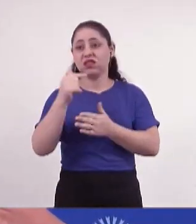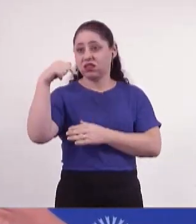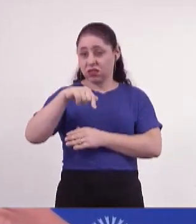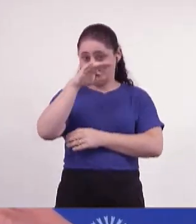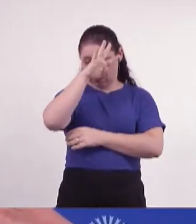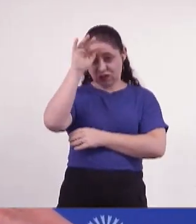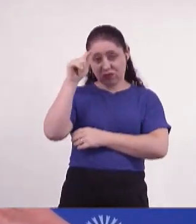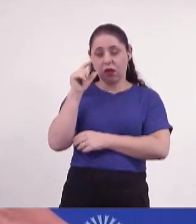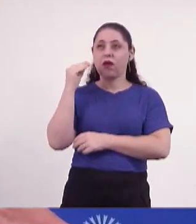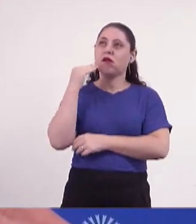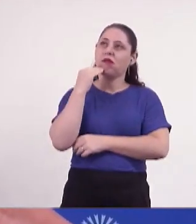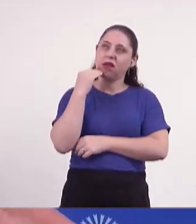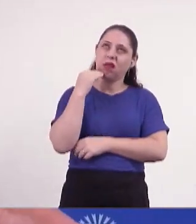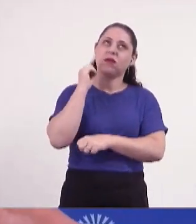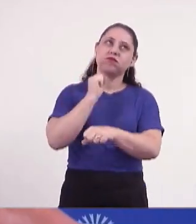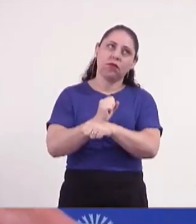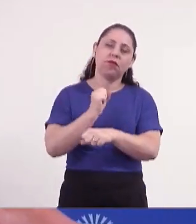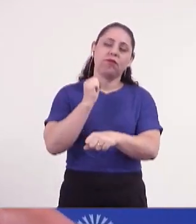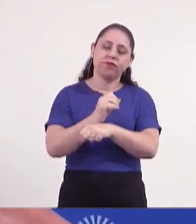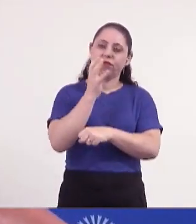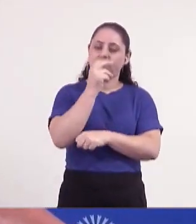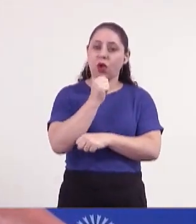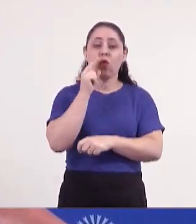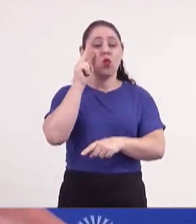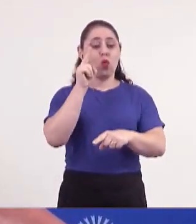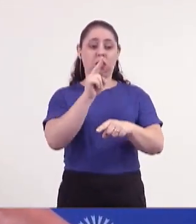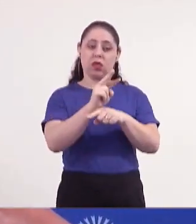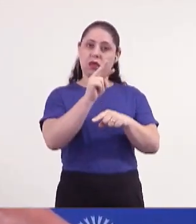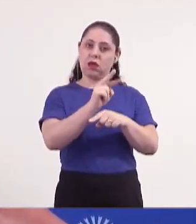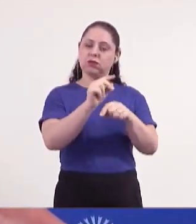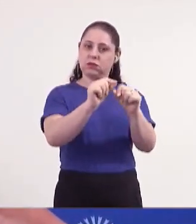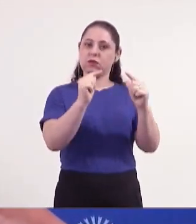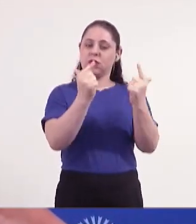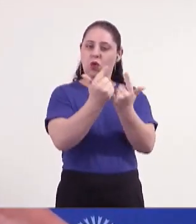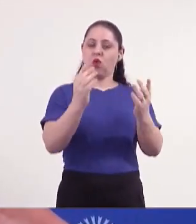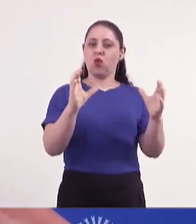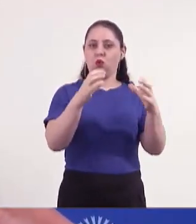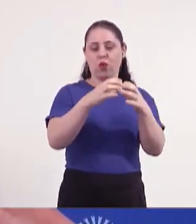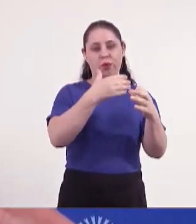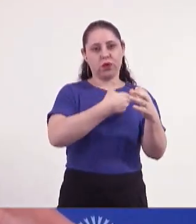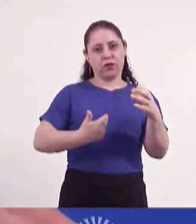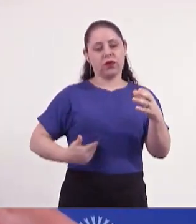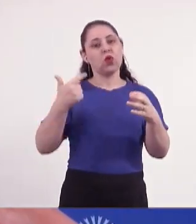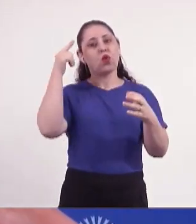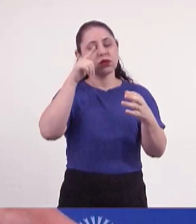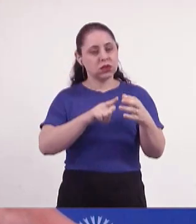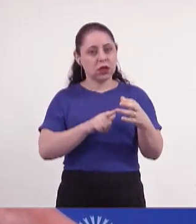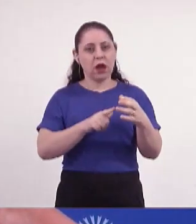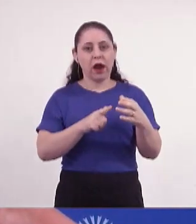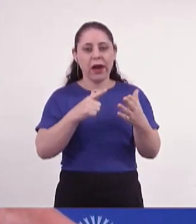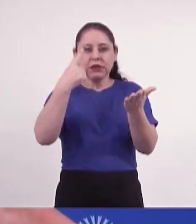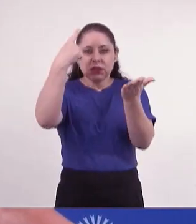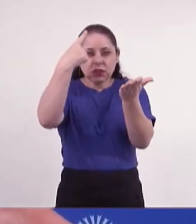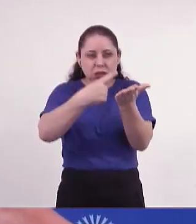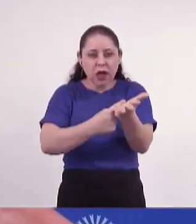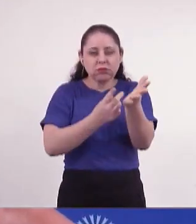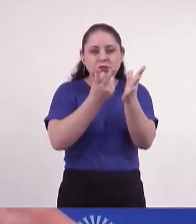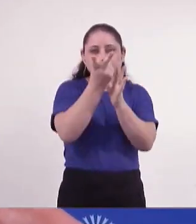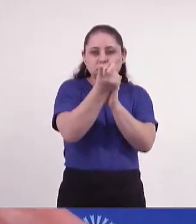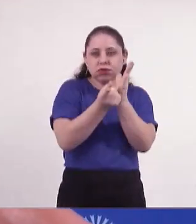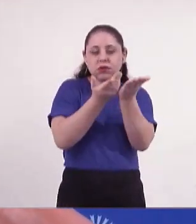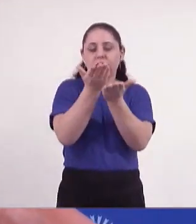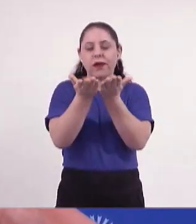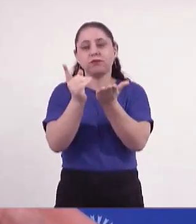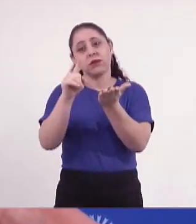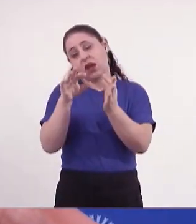aqui do Mato Grosso. Então, todo um cuidado aqui da Assembleia, da equipe do governo, para que a gente possa acertar nessa modelagem.